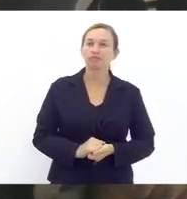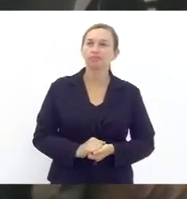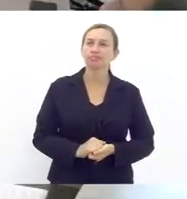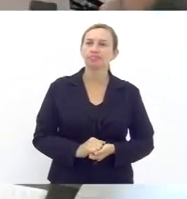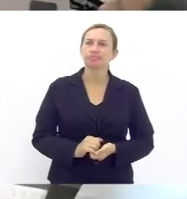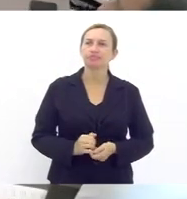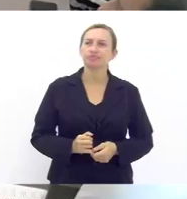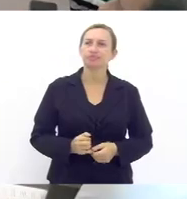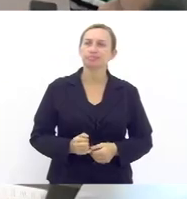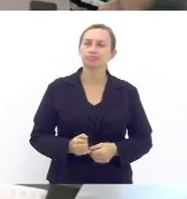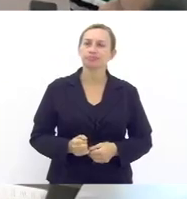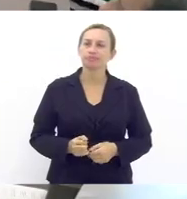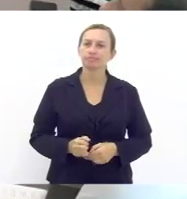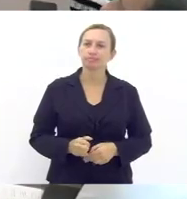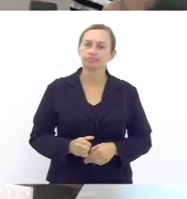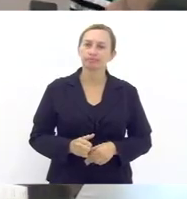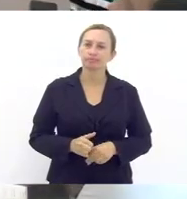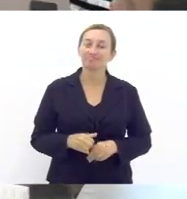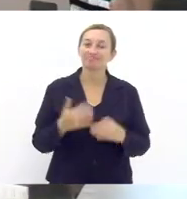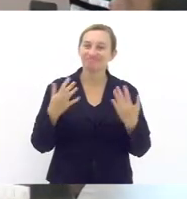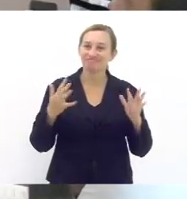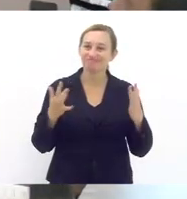tá bom